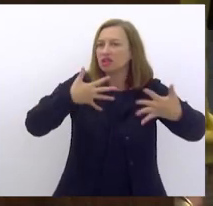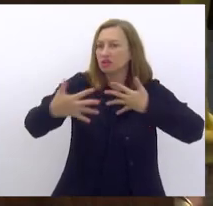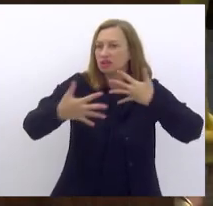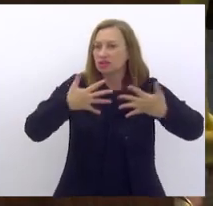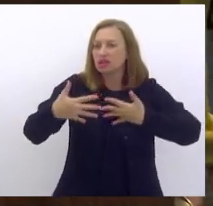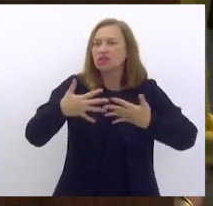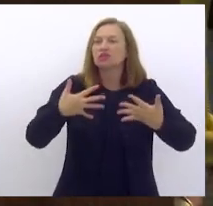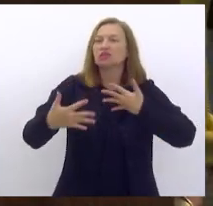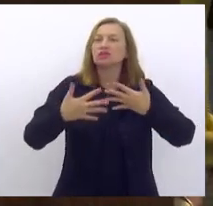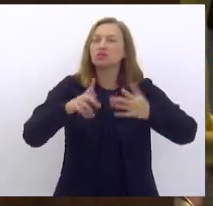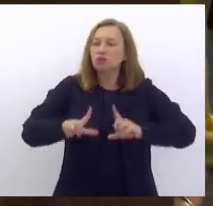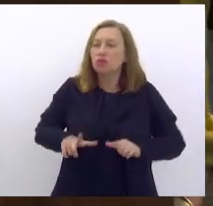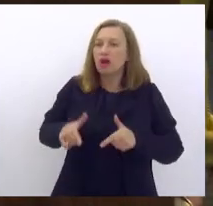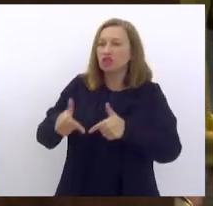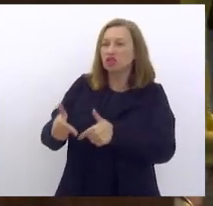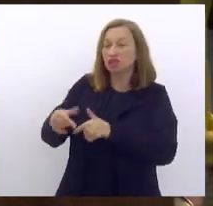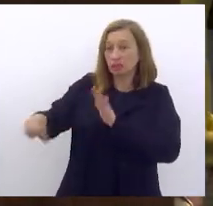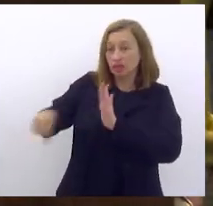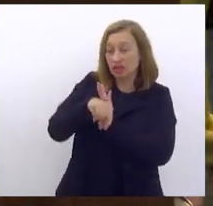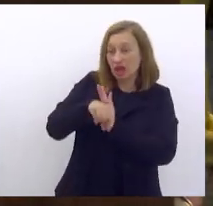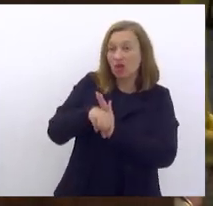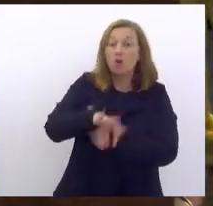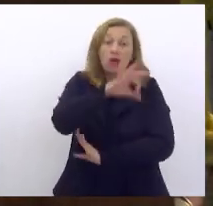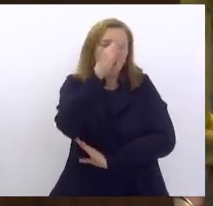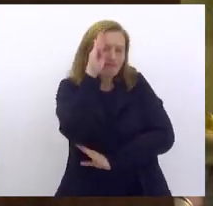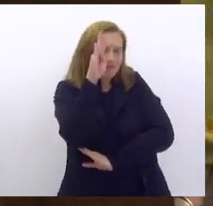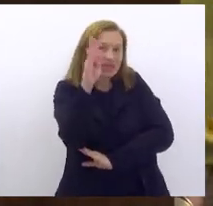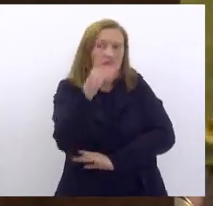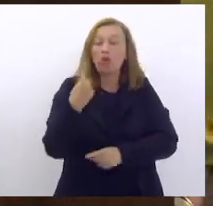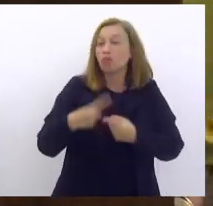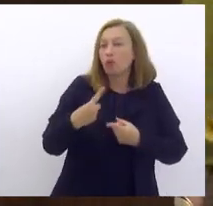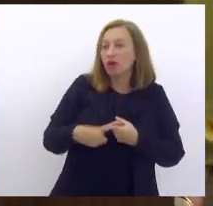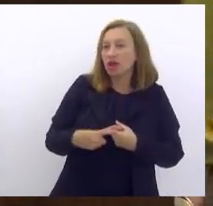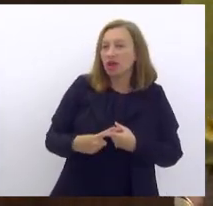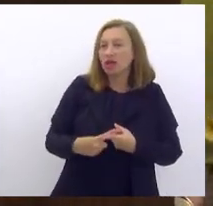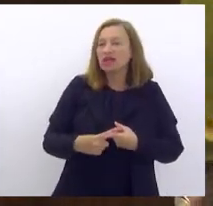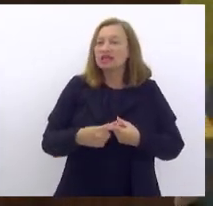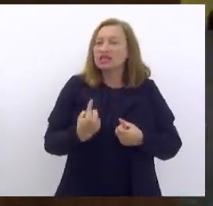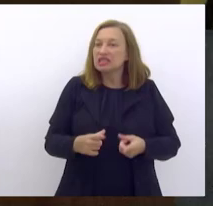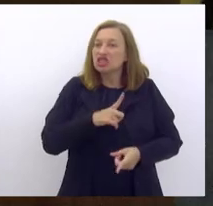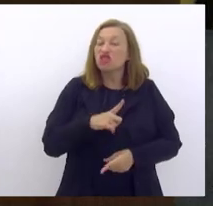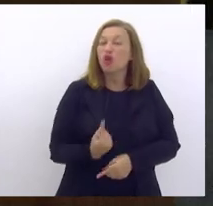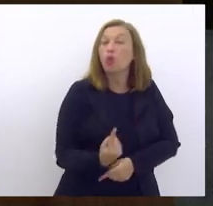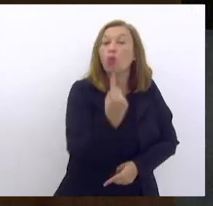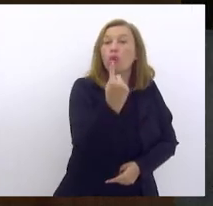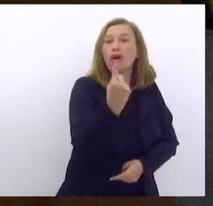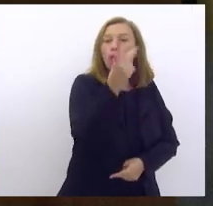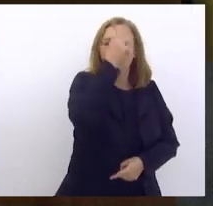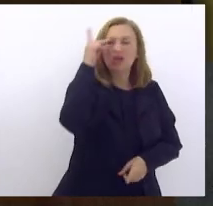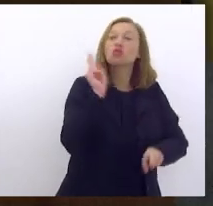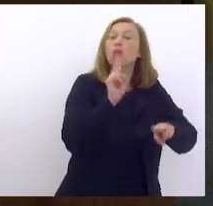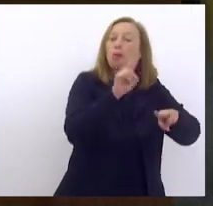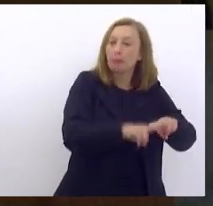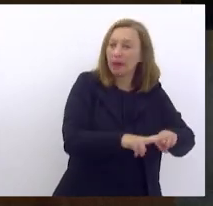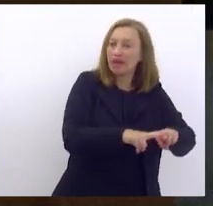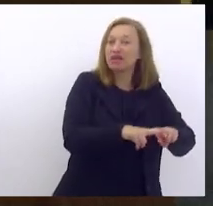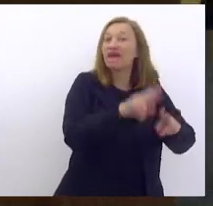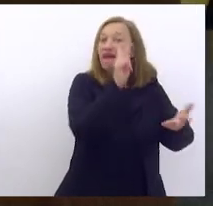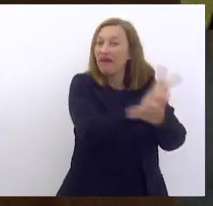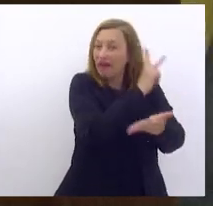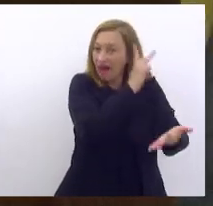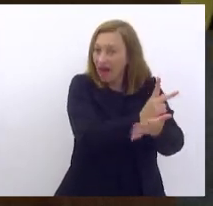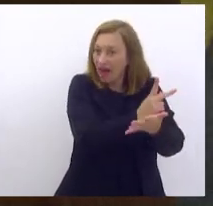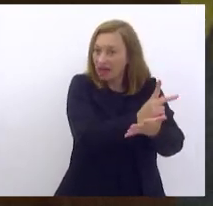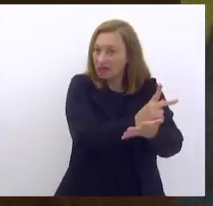seus procedimentos criminais, é fundamental. Afinal de contas, se tiver uma pessoa presa